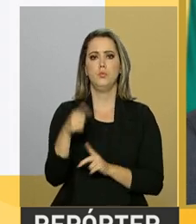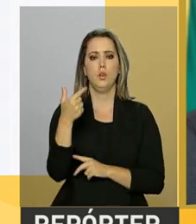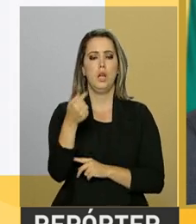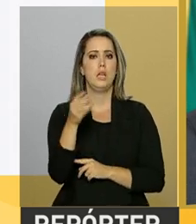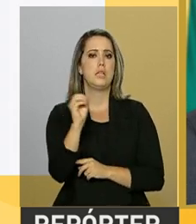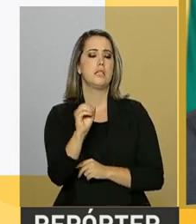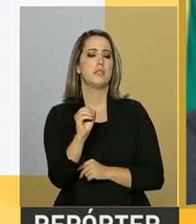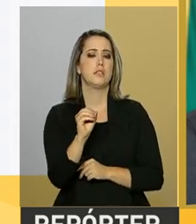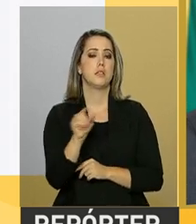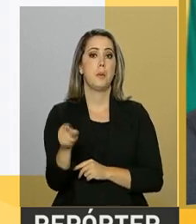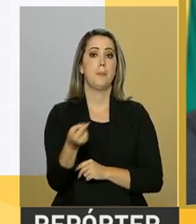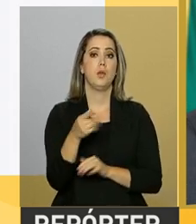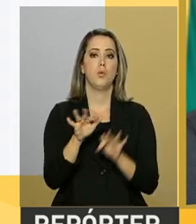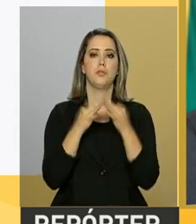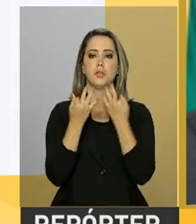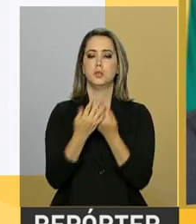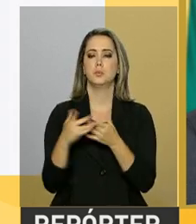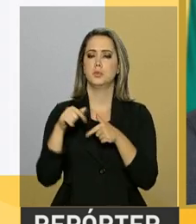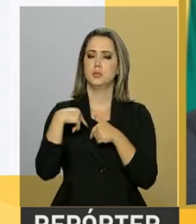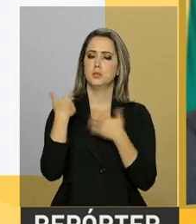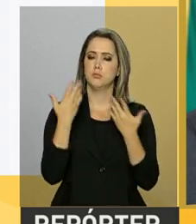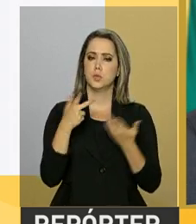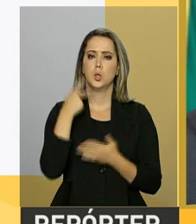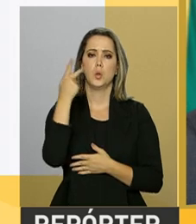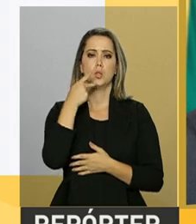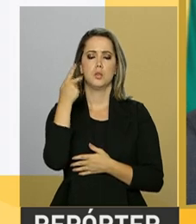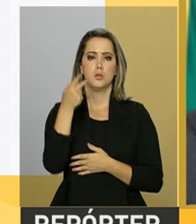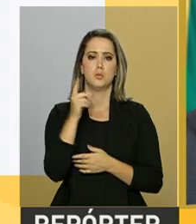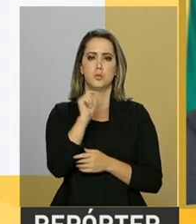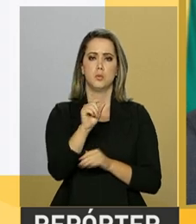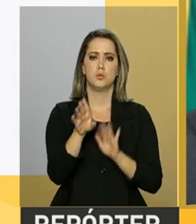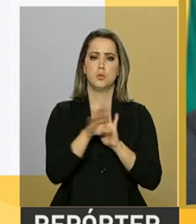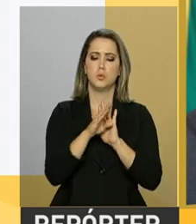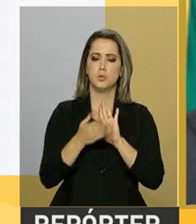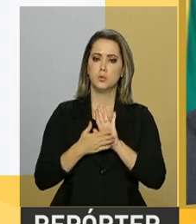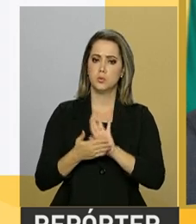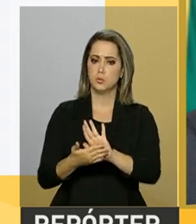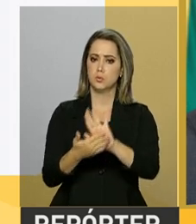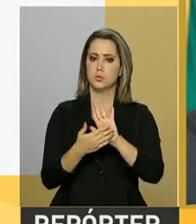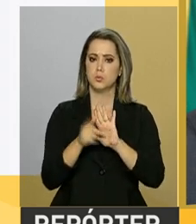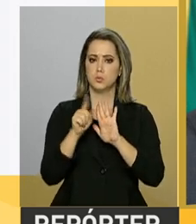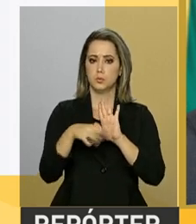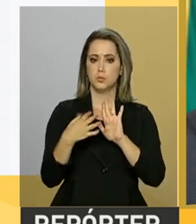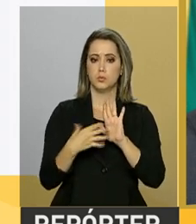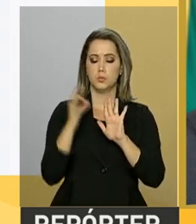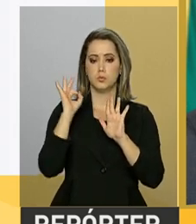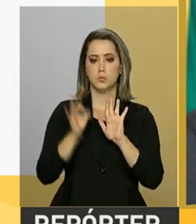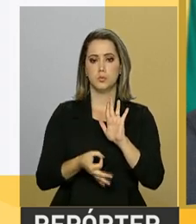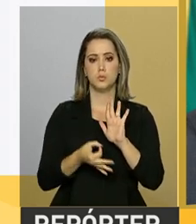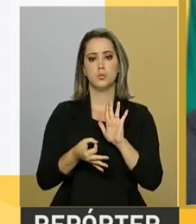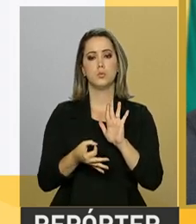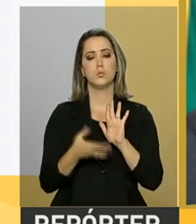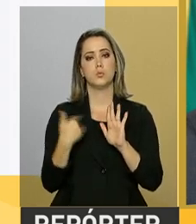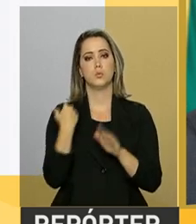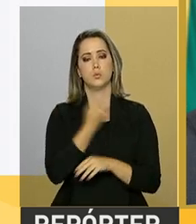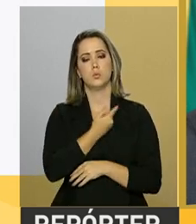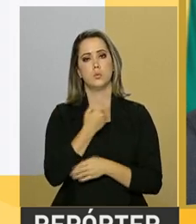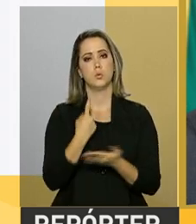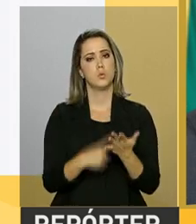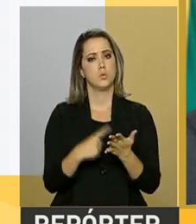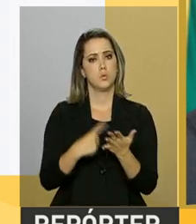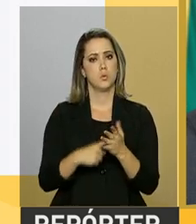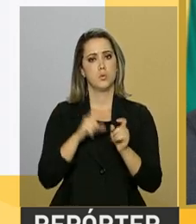famílias as políticas a banda já mostram o quanto é firme o compromisso do governo com a